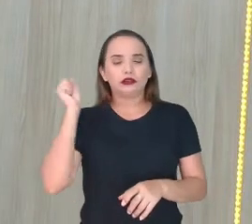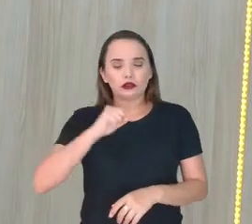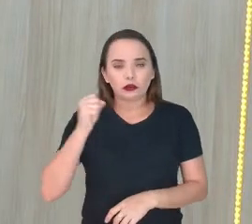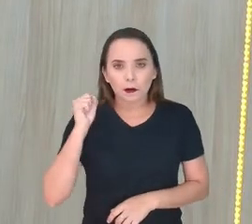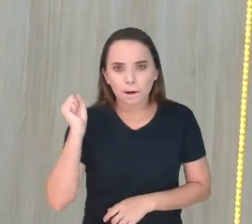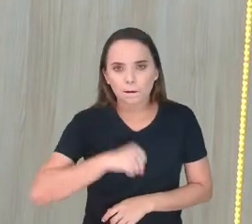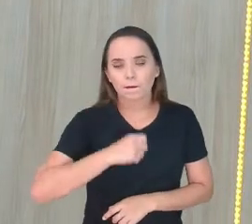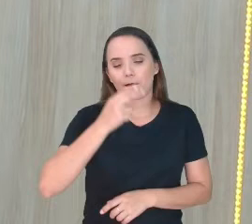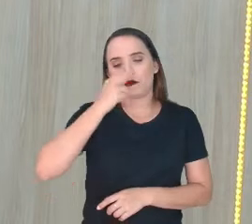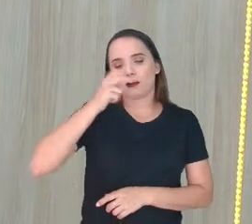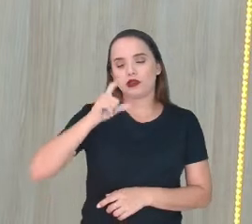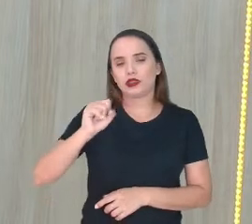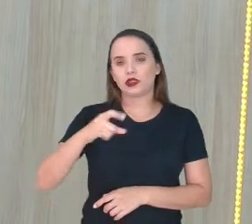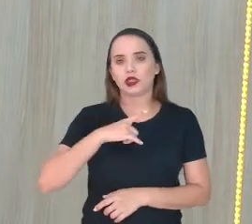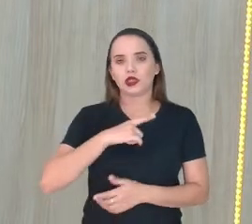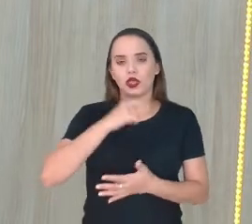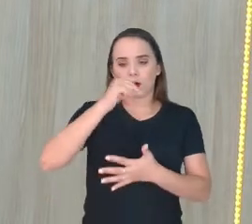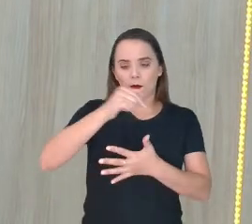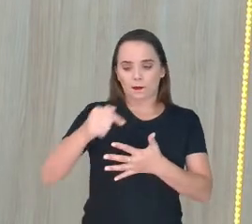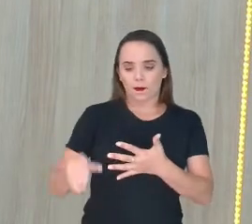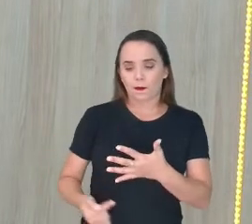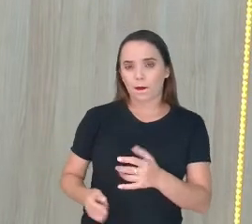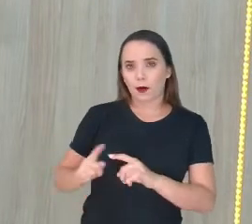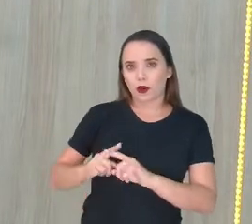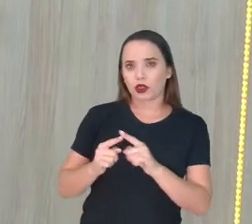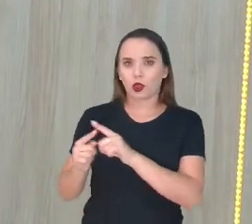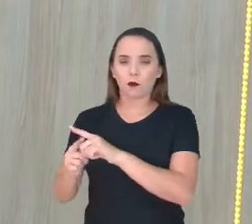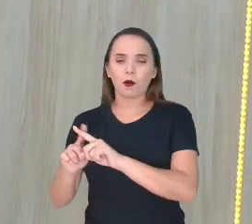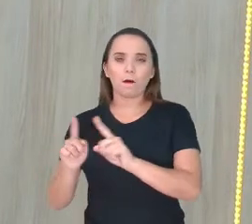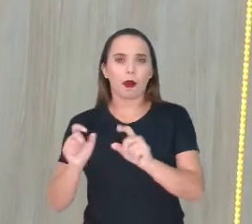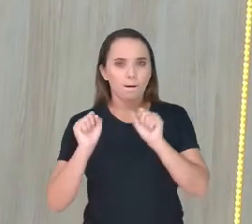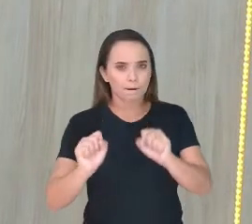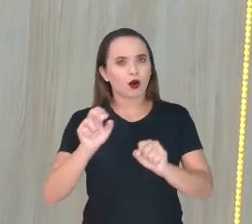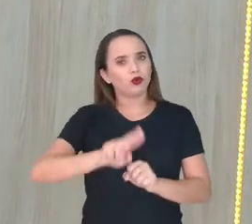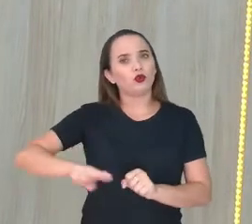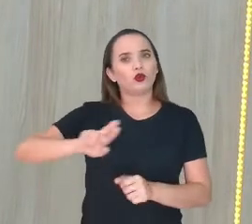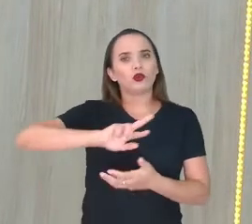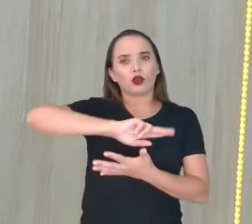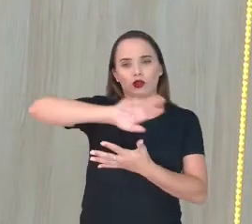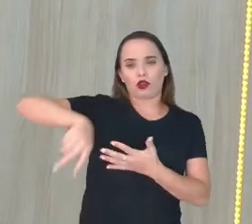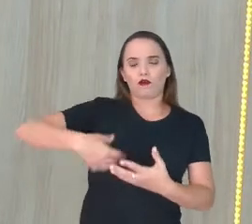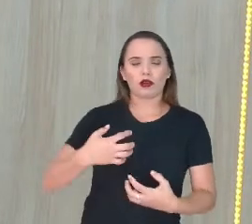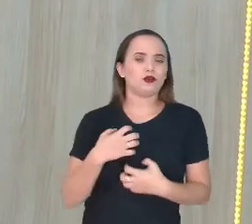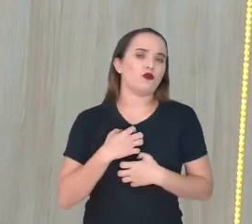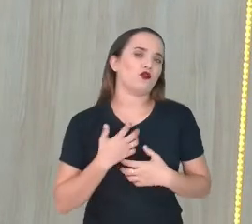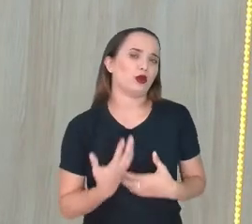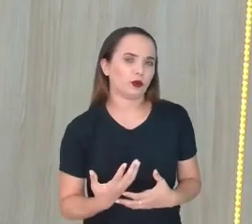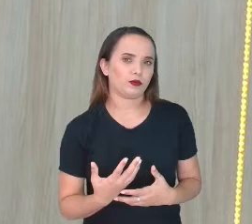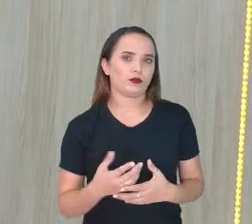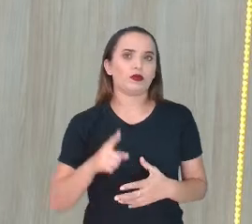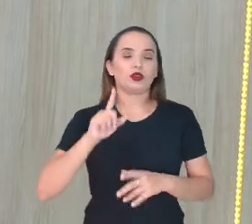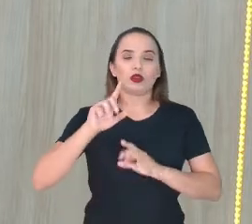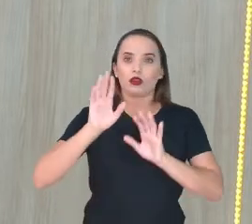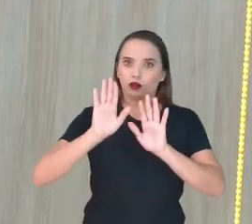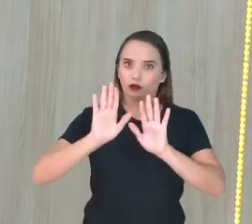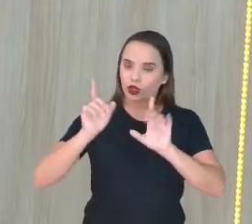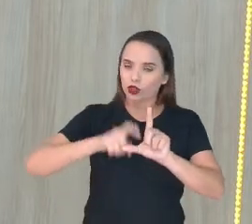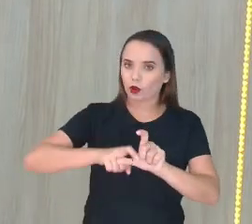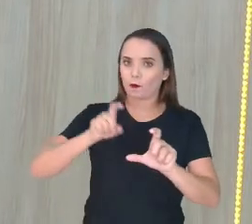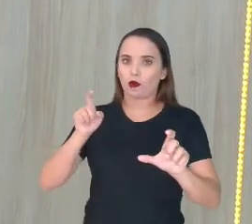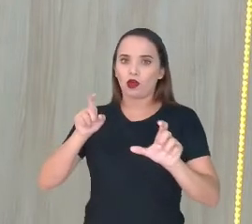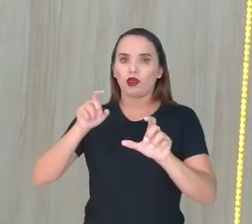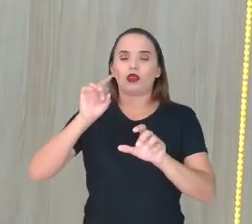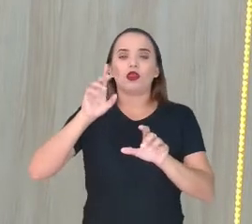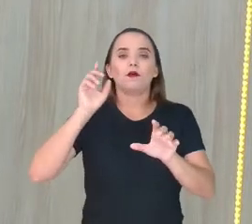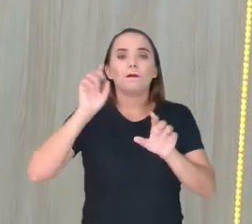tipos. Mas esses tipos podem ser usados de maneiras diversas. E aí isso vai ficar, e aí vai depender de vocês, né, como